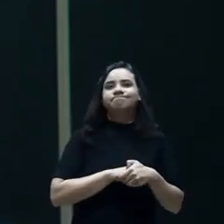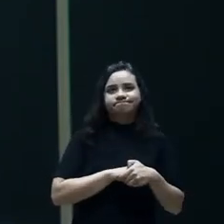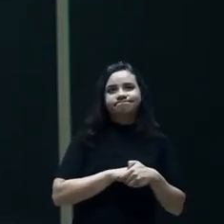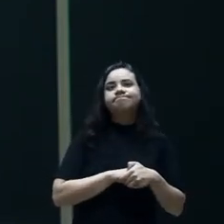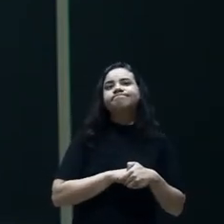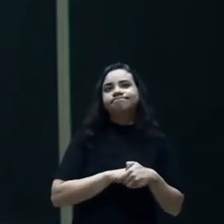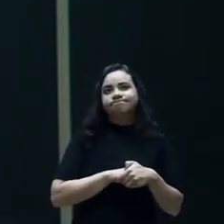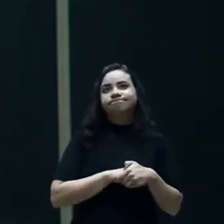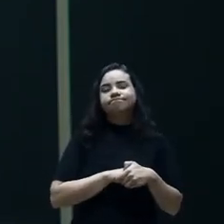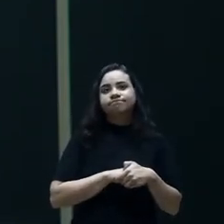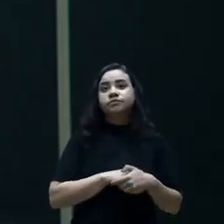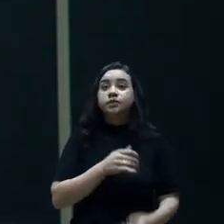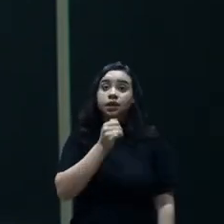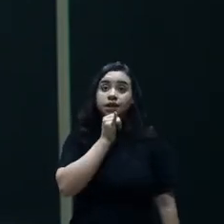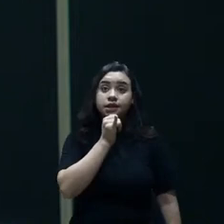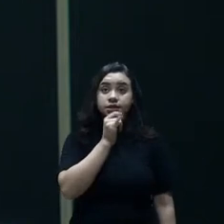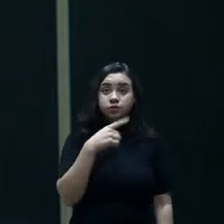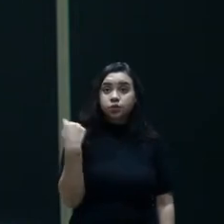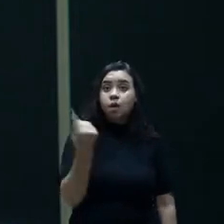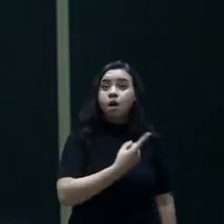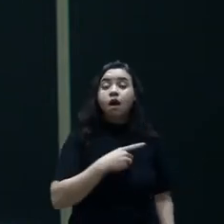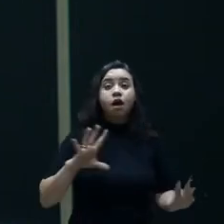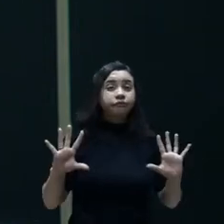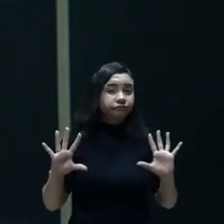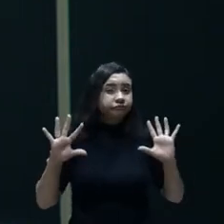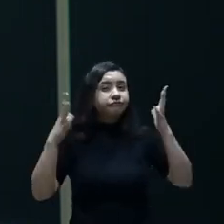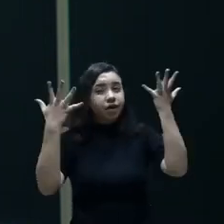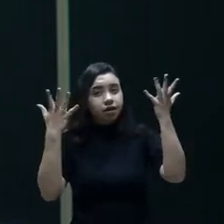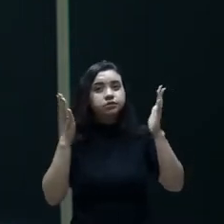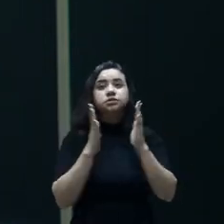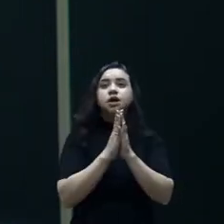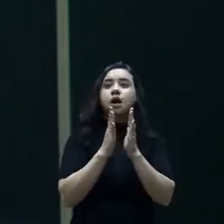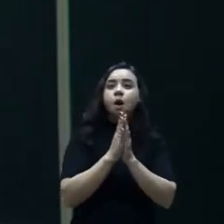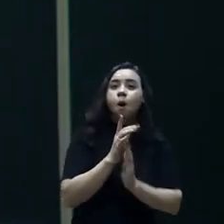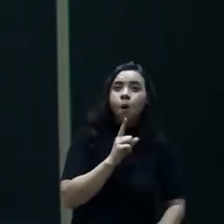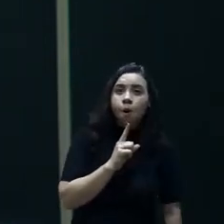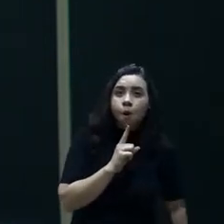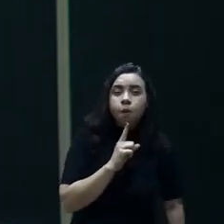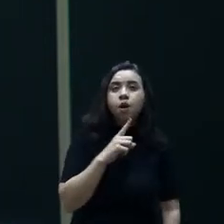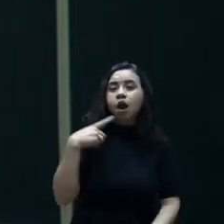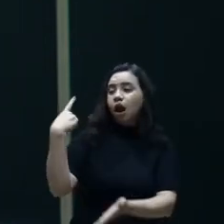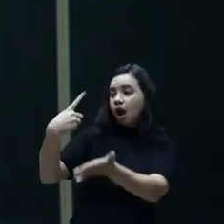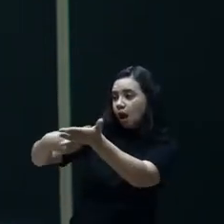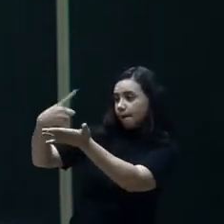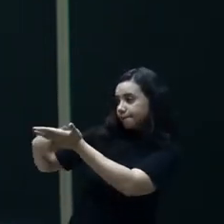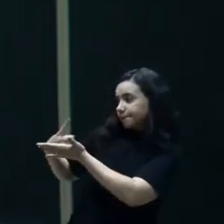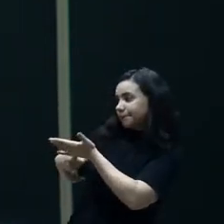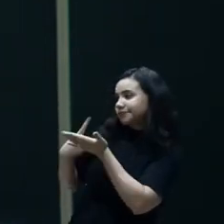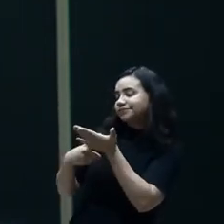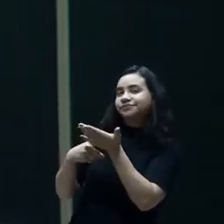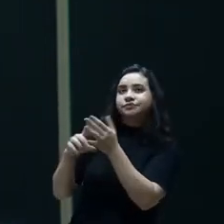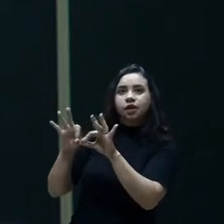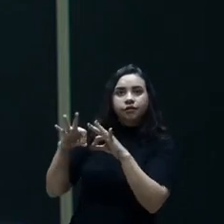Nós estamos cheios de festa. Nós estamos cheios de aniversário. Nós estamos cheios de compromisso com família. Nós estamos